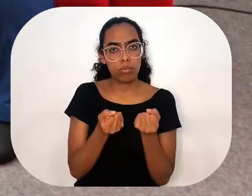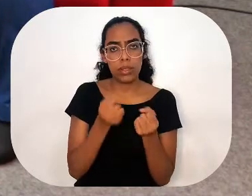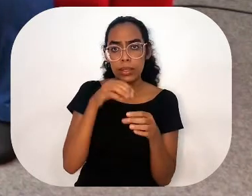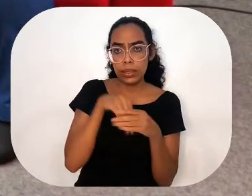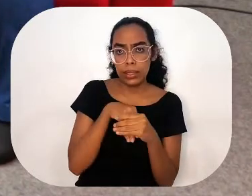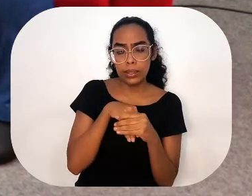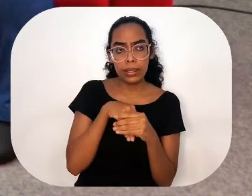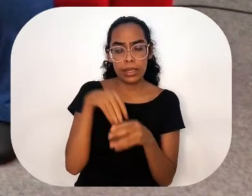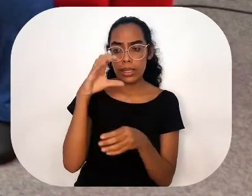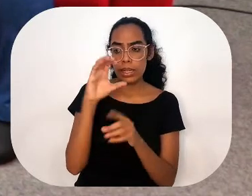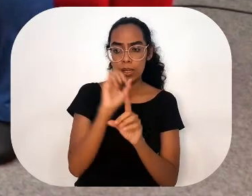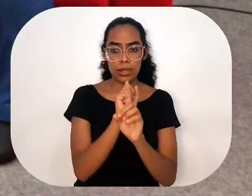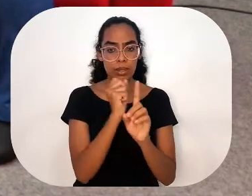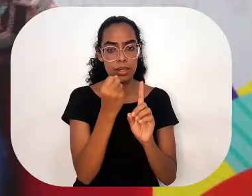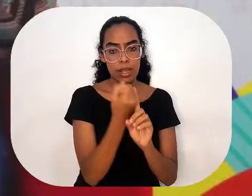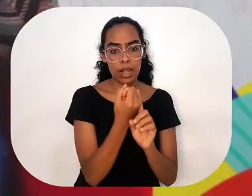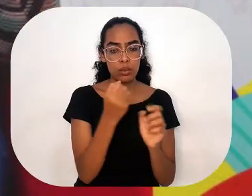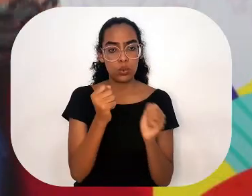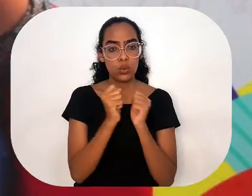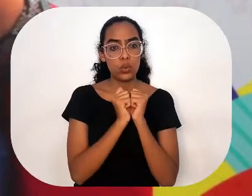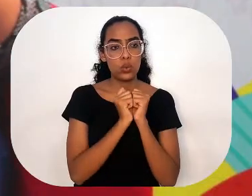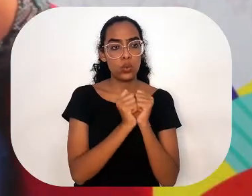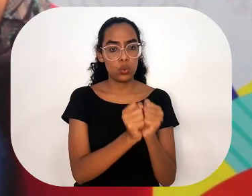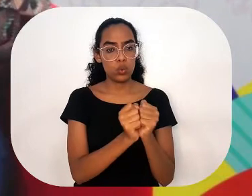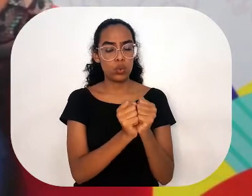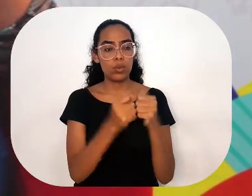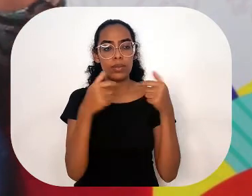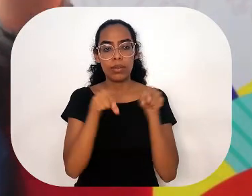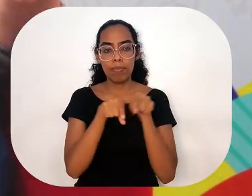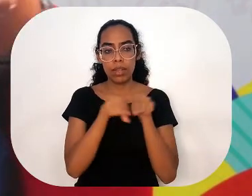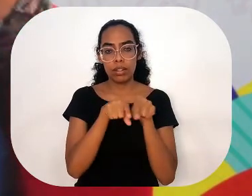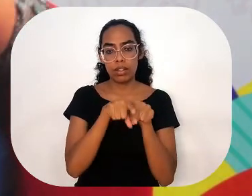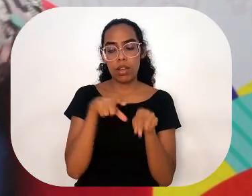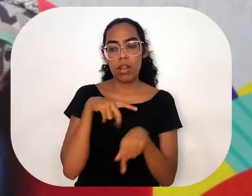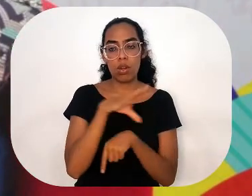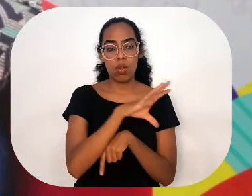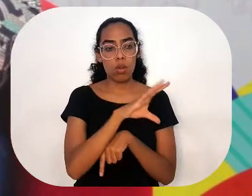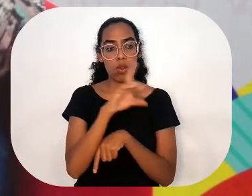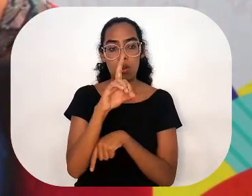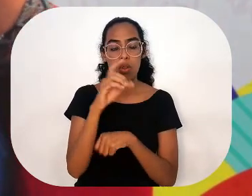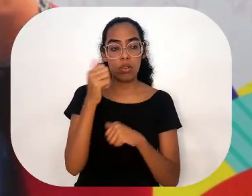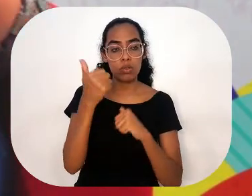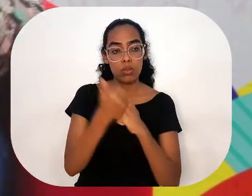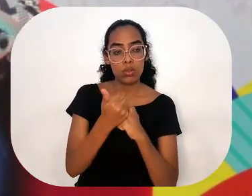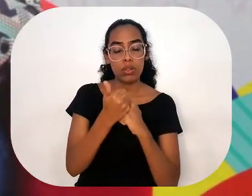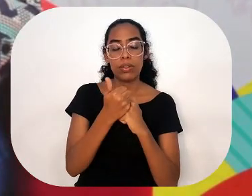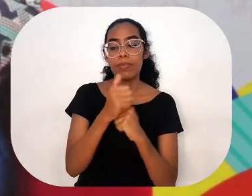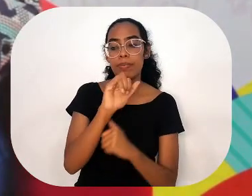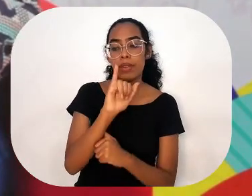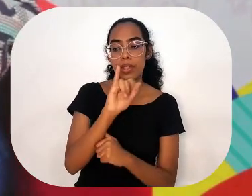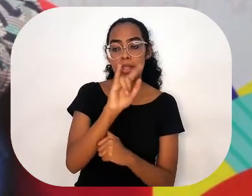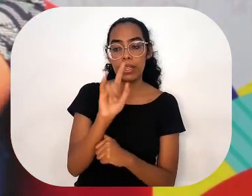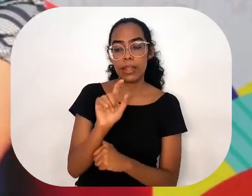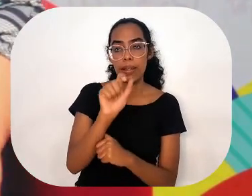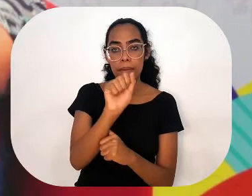esse tema nas Ciências Sociais junto com ele eu tive um trabalho de qual orientação com a professora Ilza